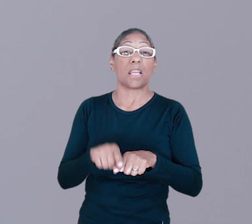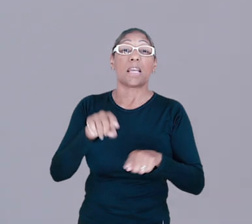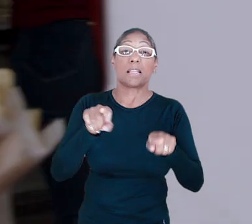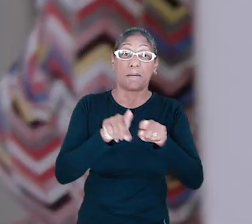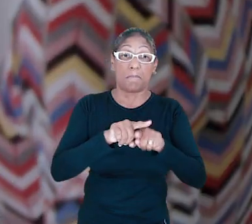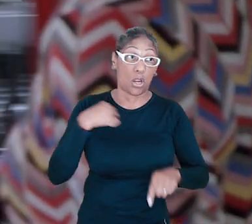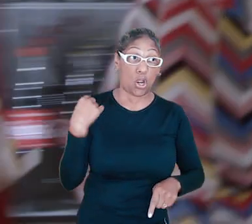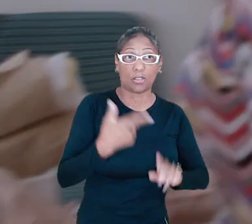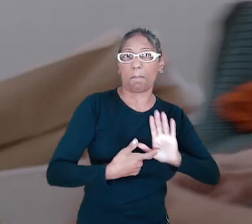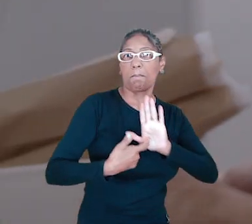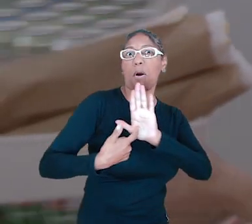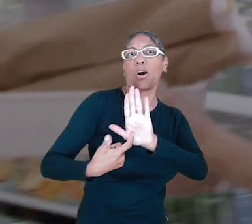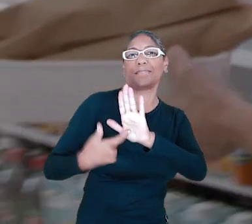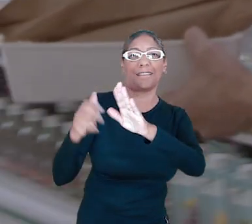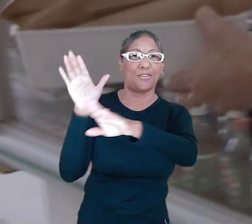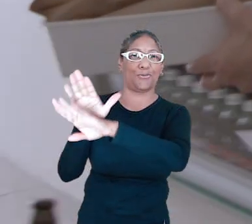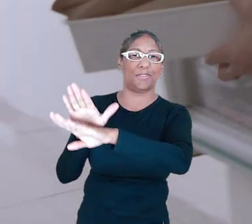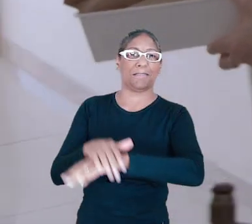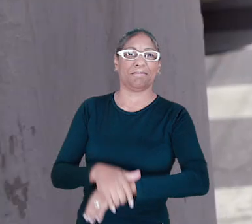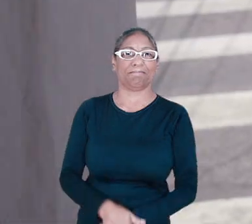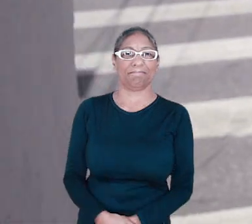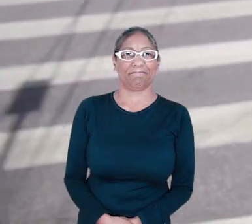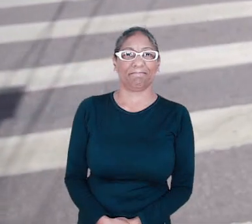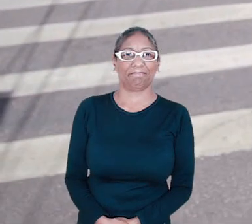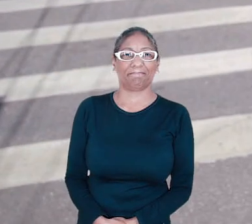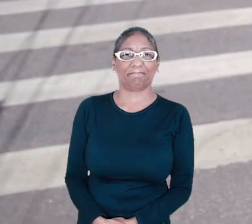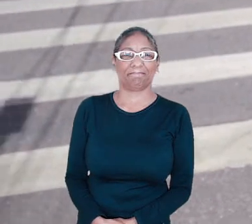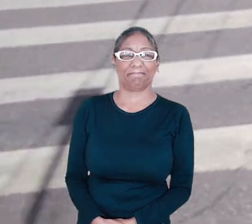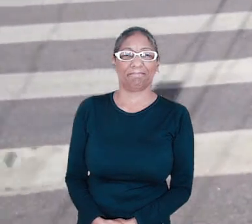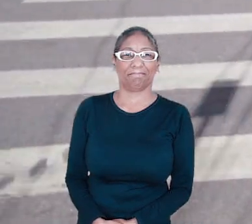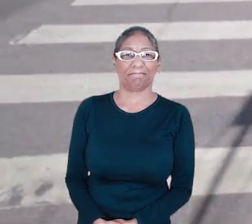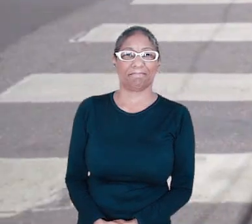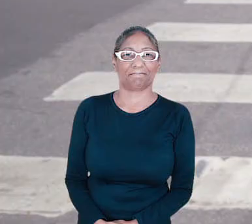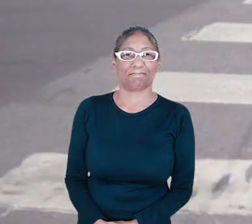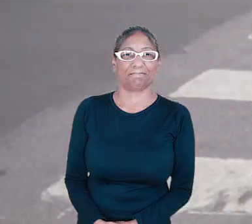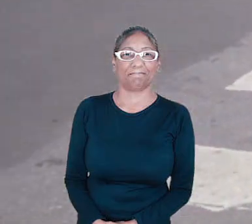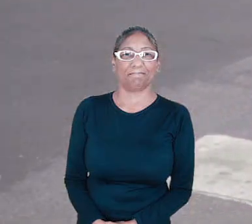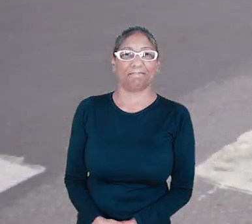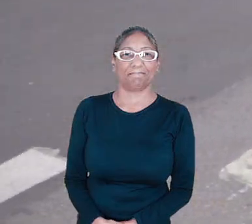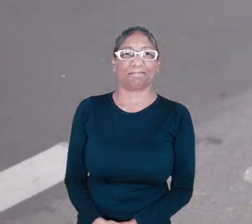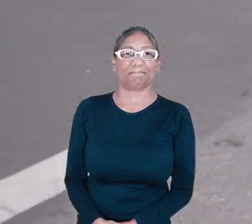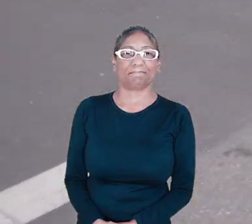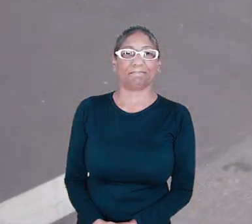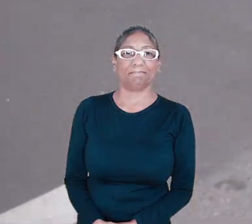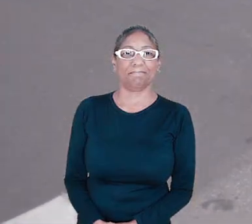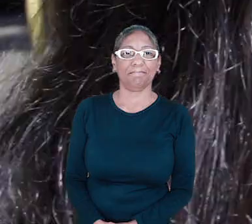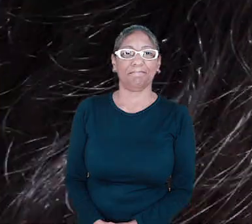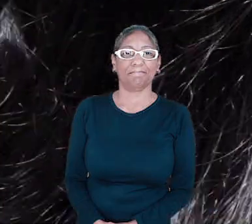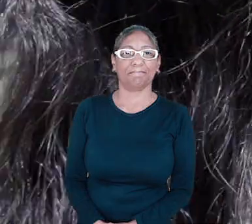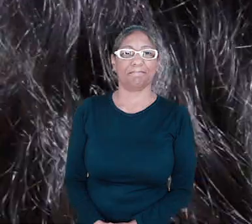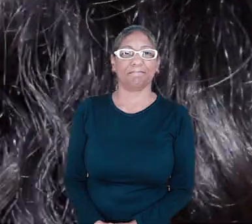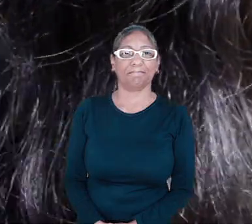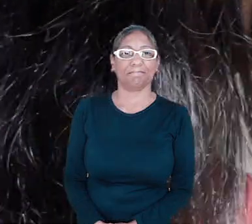gente mostra também ajude eles. Mulher de cabelo preto longo atravessa a rua. Ela usa camisa vermelha e máscara de proteção. Portão com